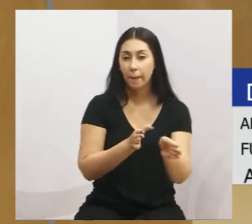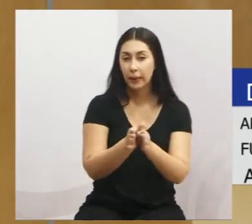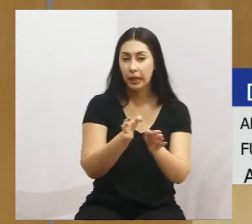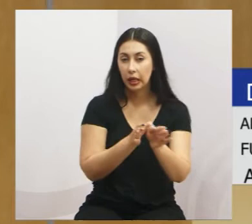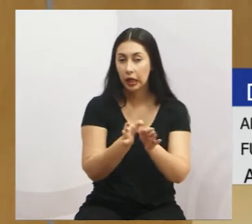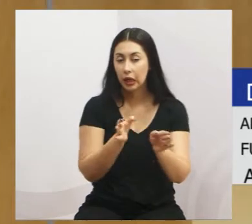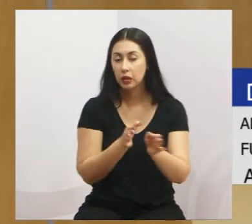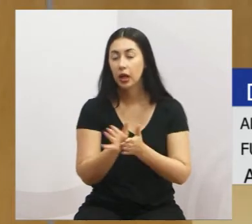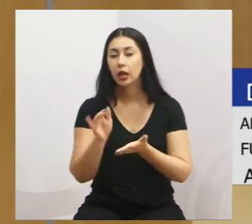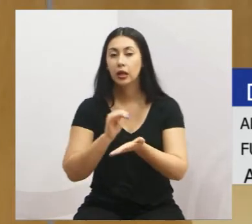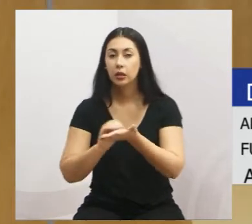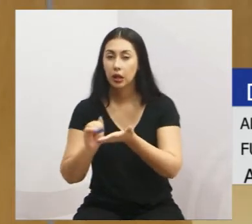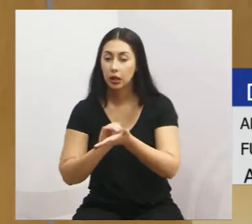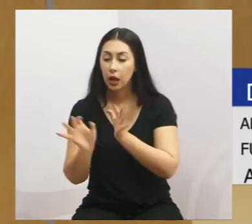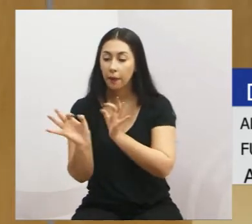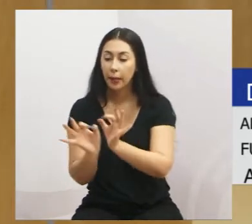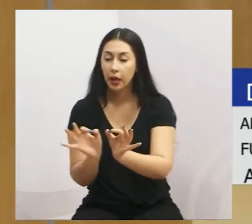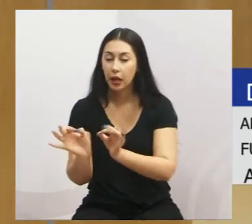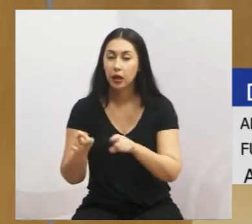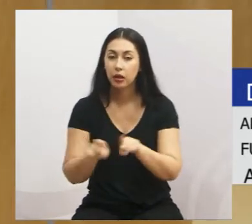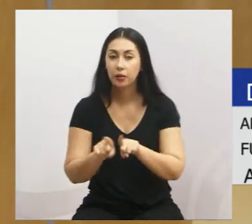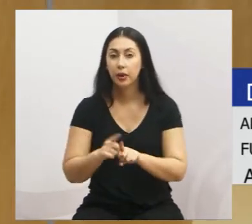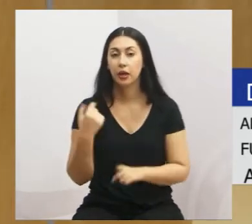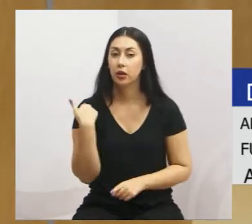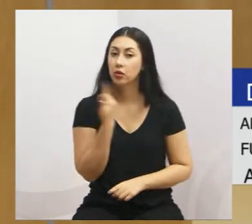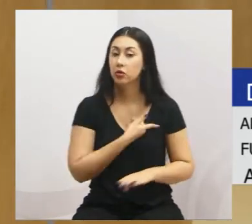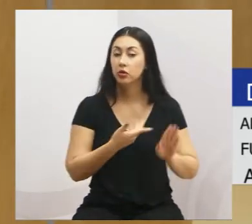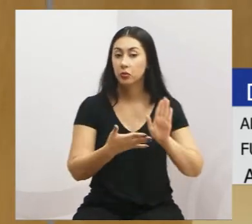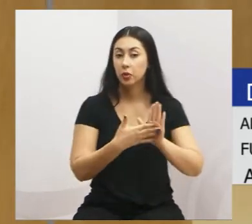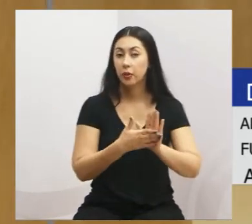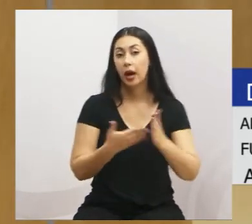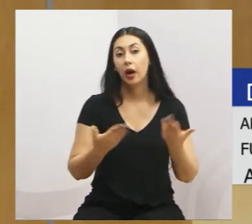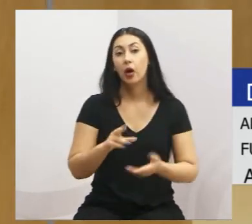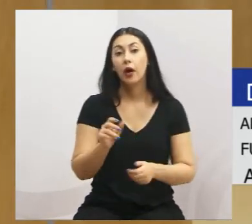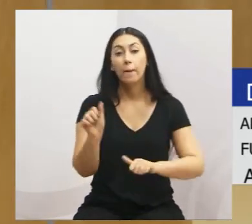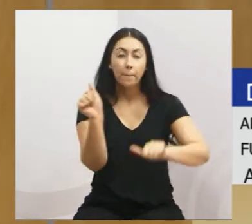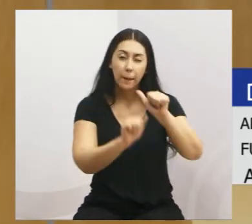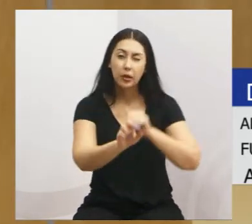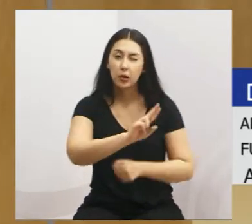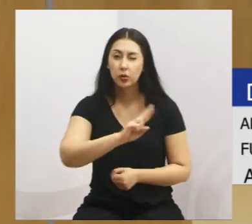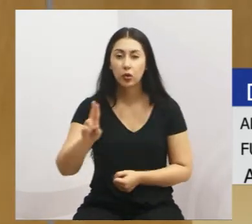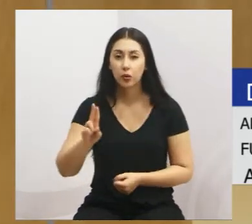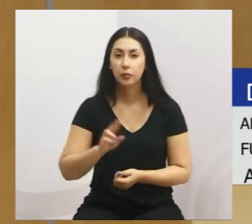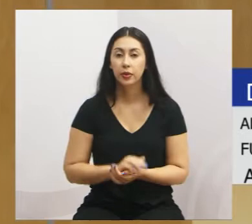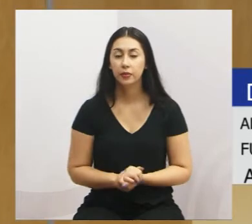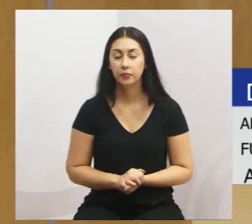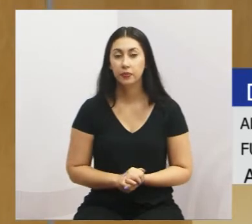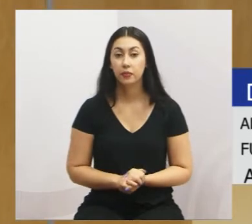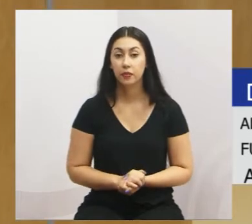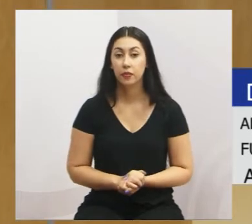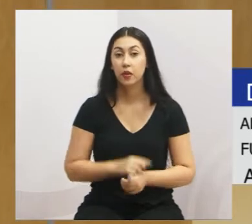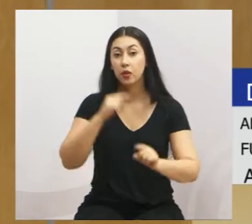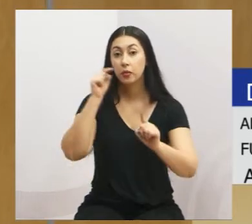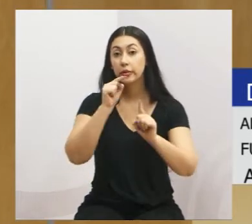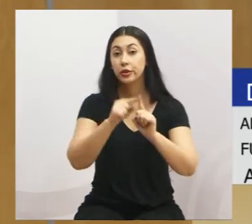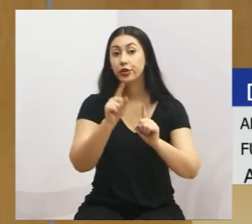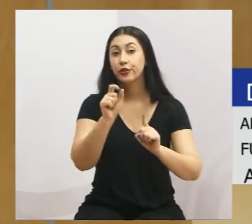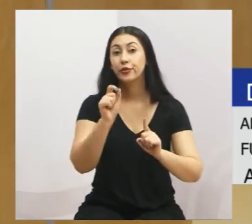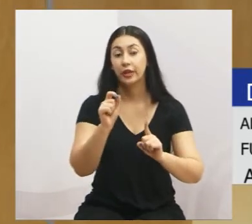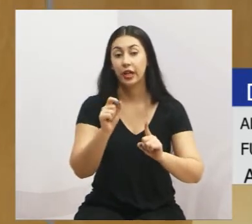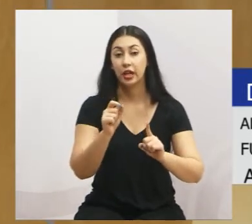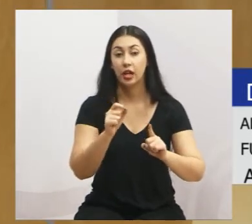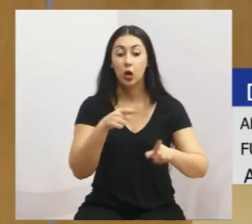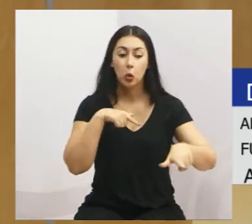programa habitacional, a qual propomos que passe a ser denominada como diretoria de habitação, visando o desenvolvimento de